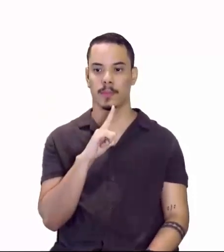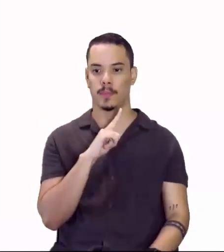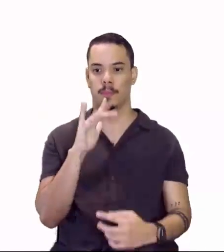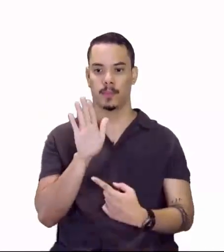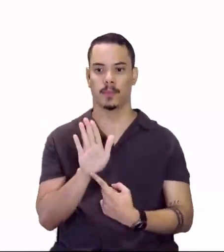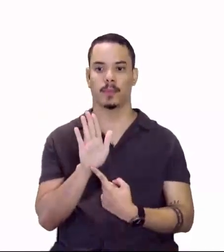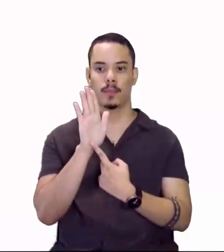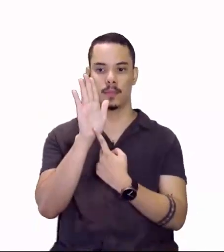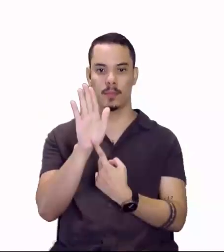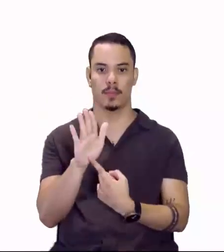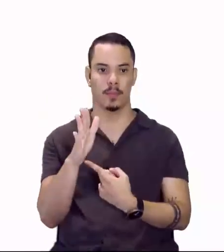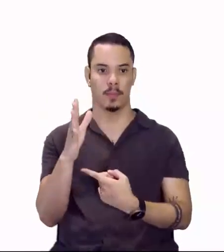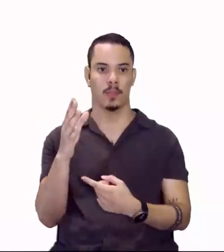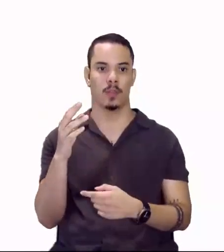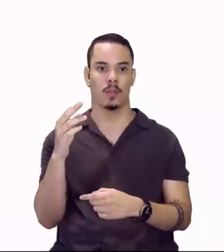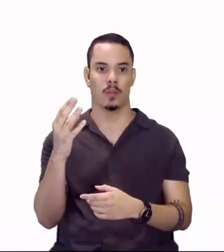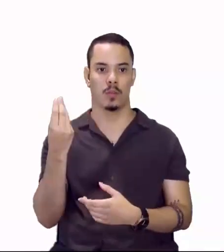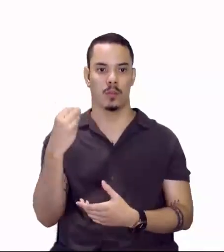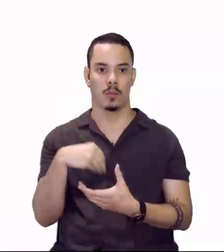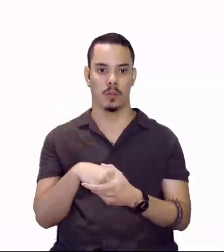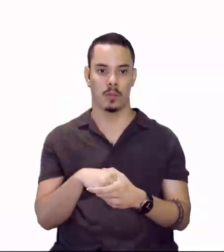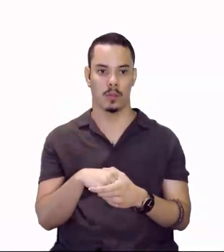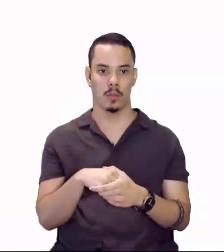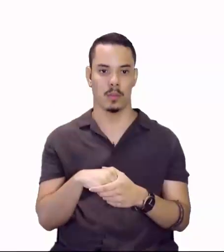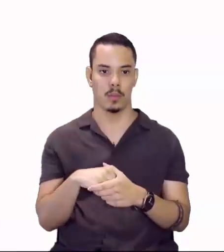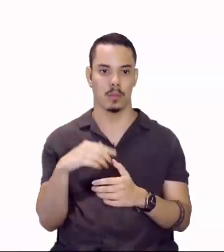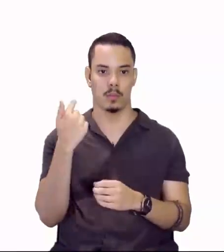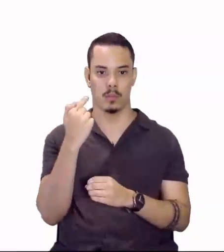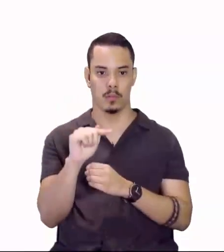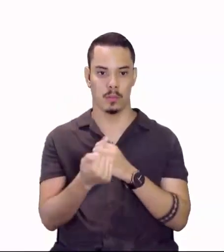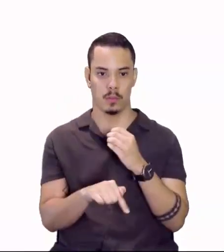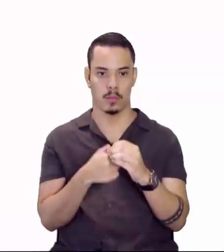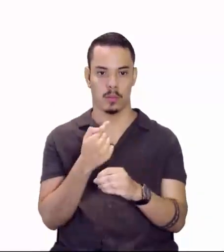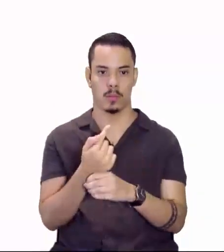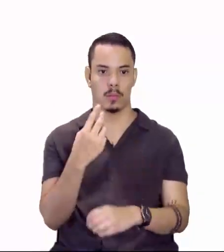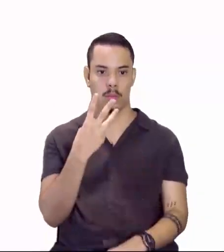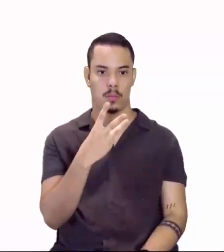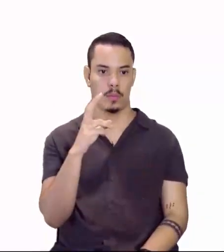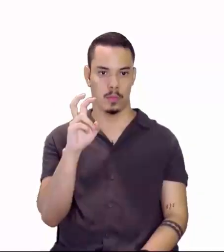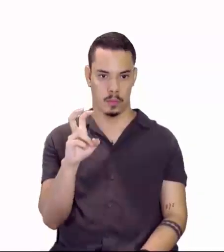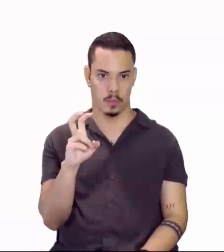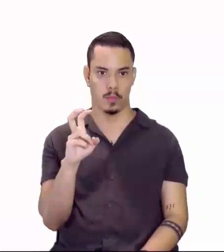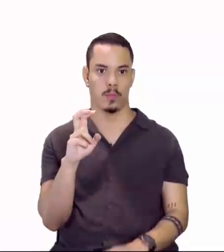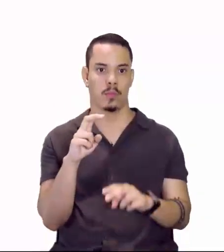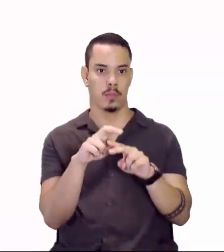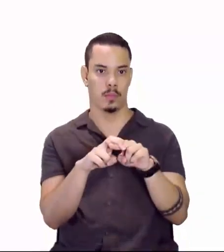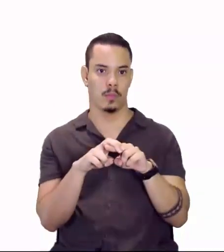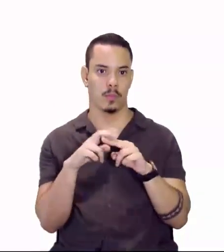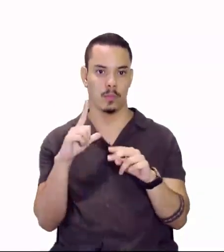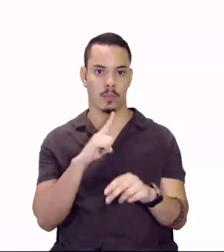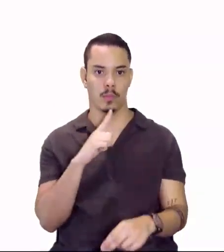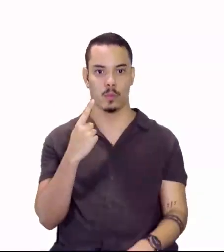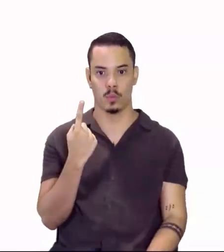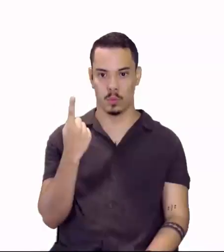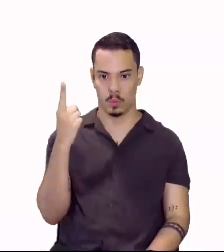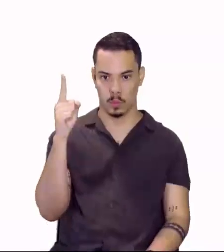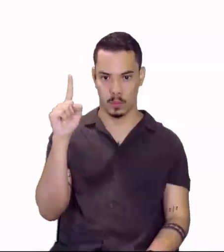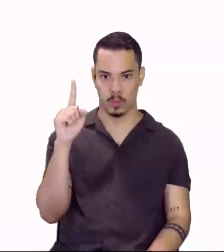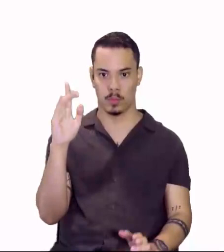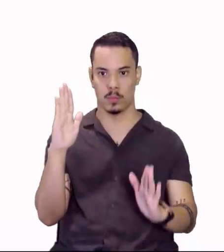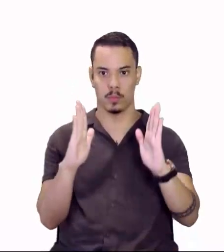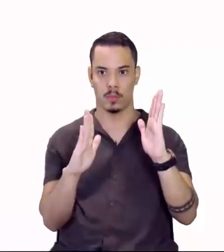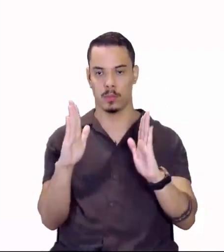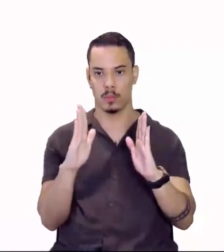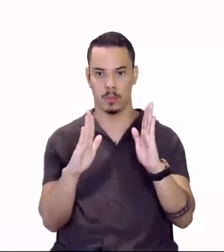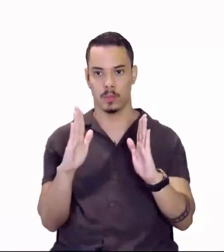apresenta número atômico 35. Daí, seus 7 elétrons na última camada, período